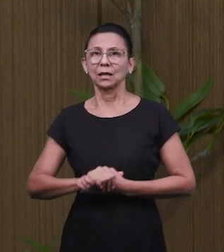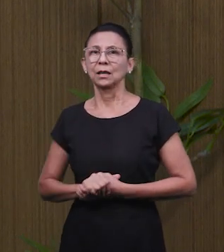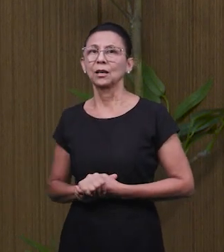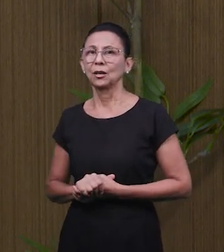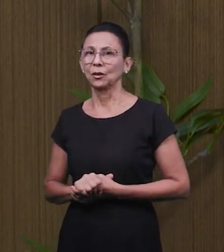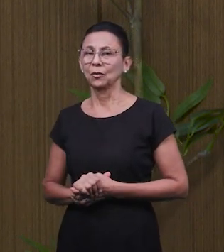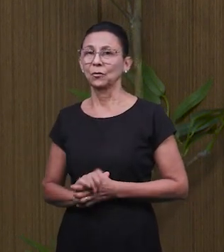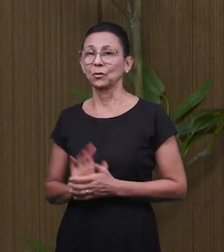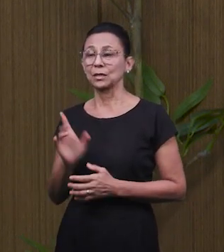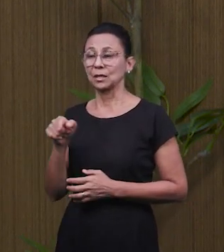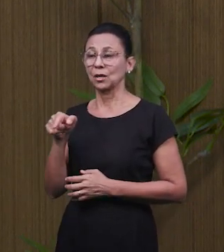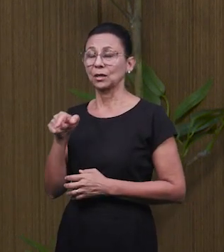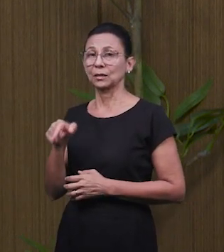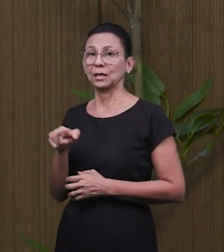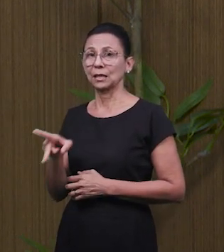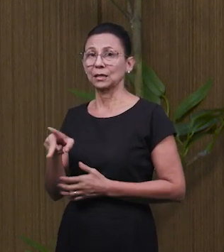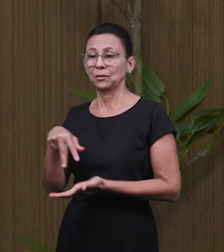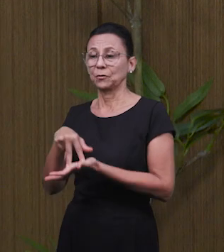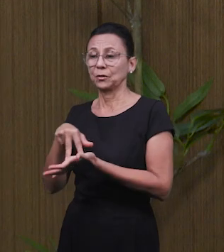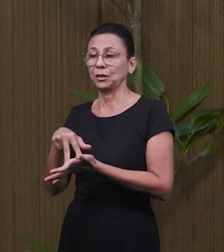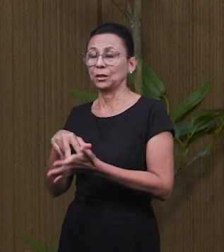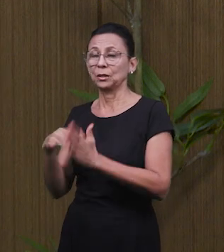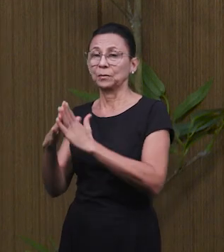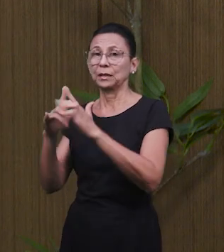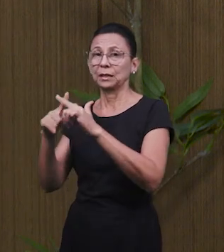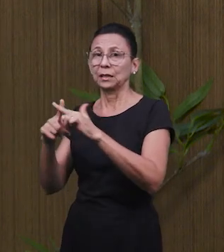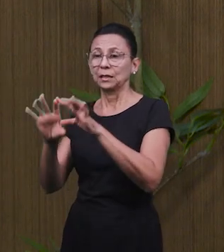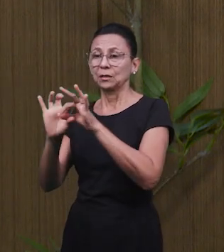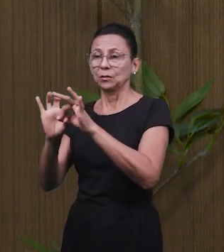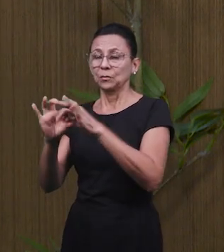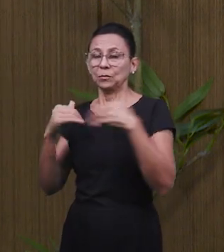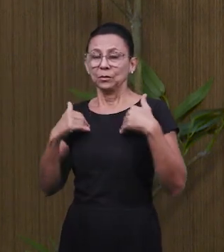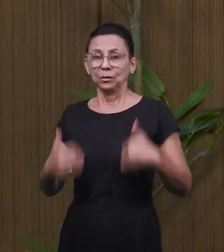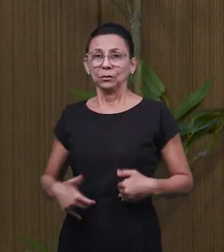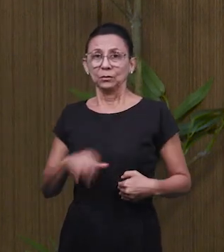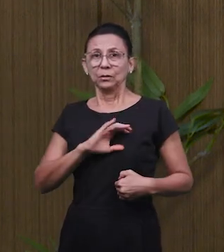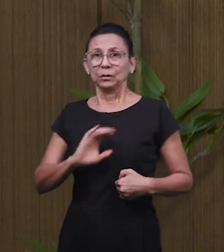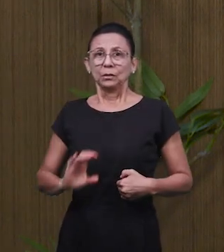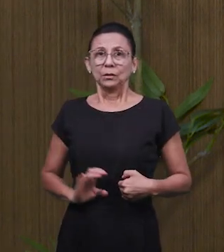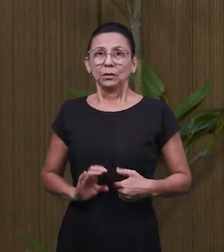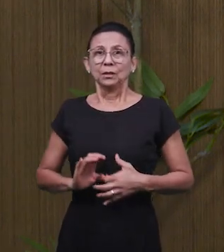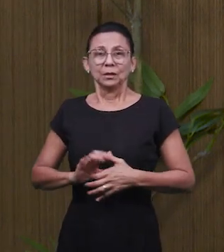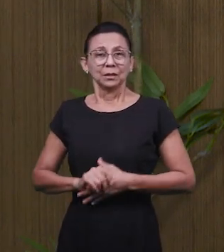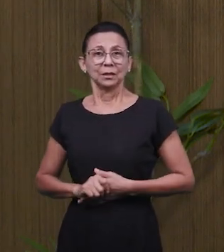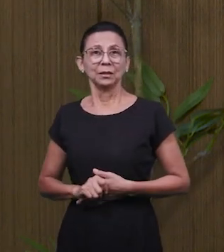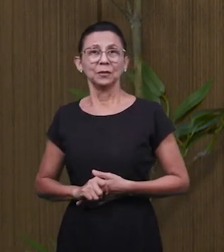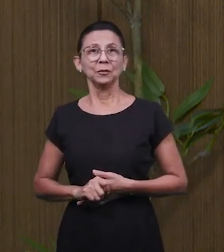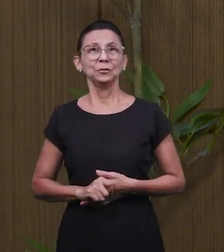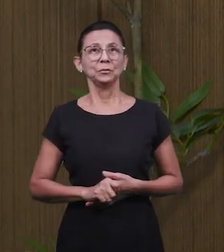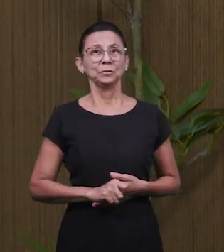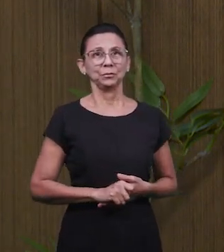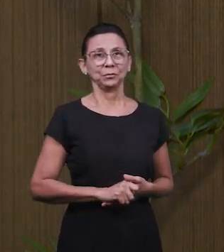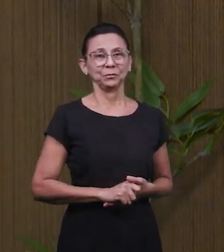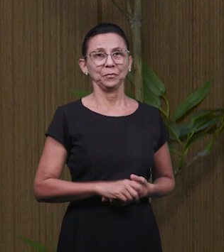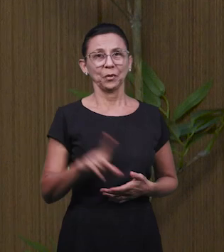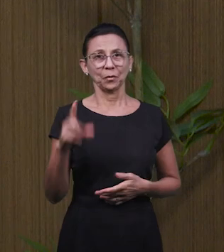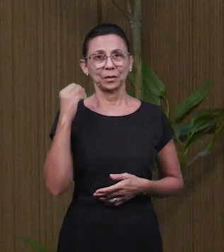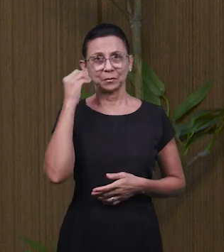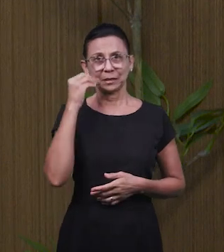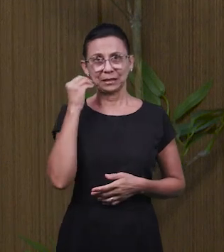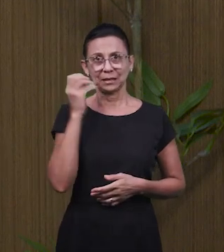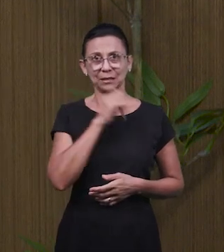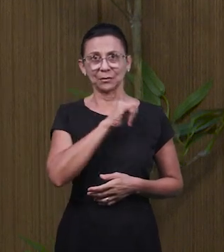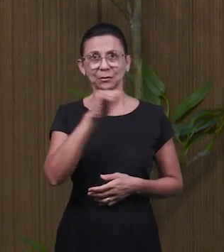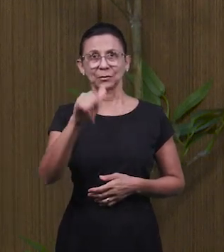você volta para a comunhão do corpo, para a igreja. Foi o que eles fizeram. Eles voltaram para a igreja, foram procurar os apóstolos. Eu tenho uma bênção